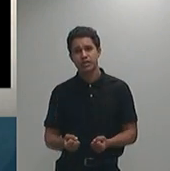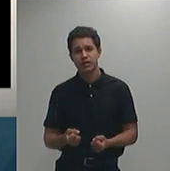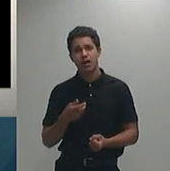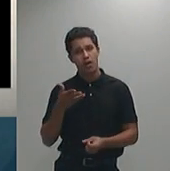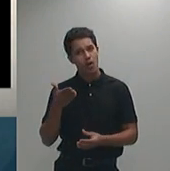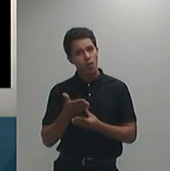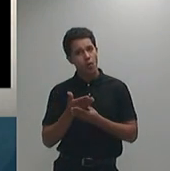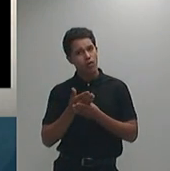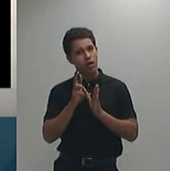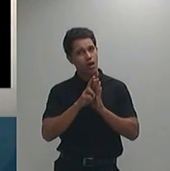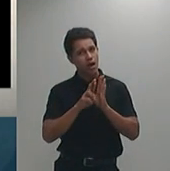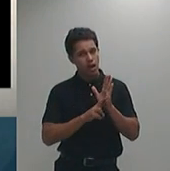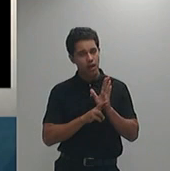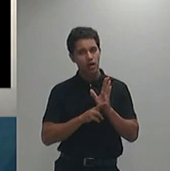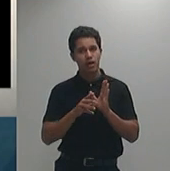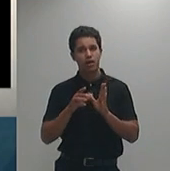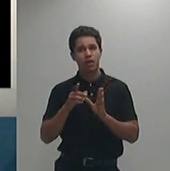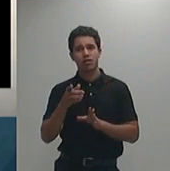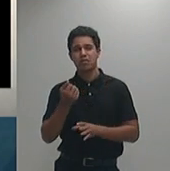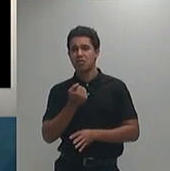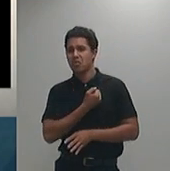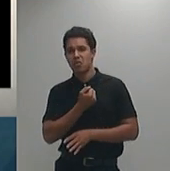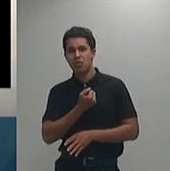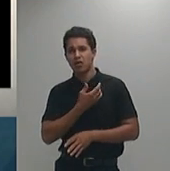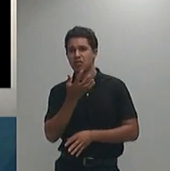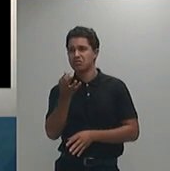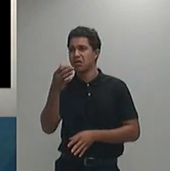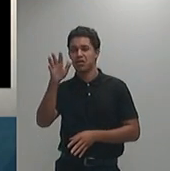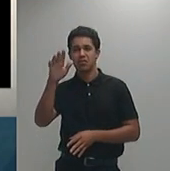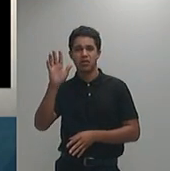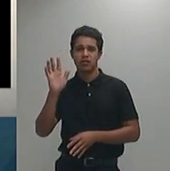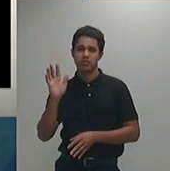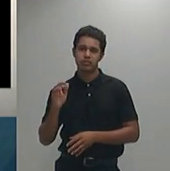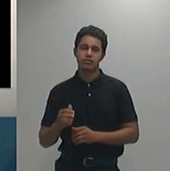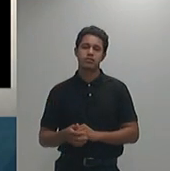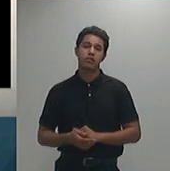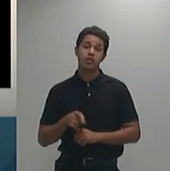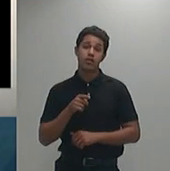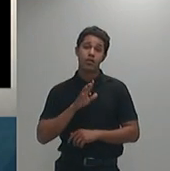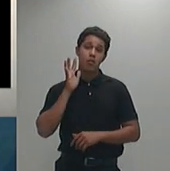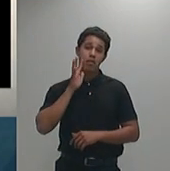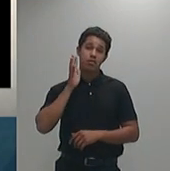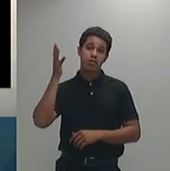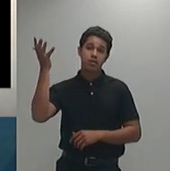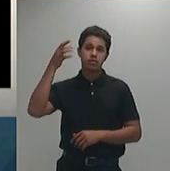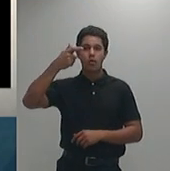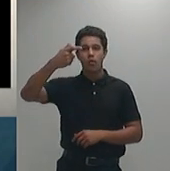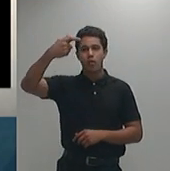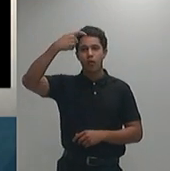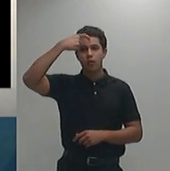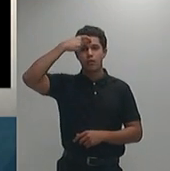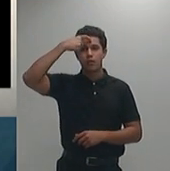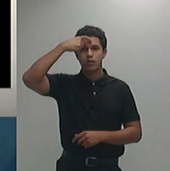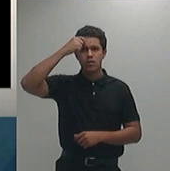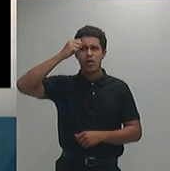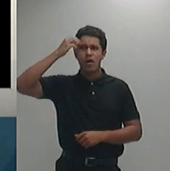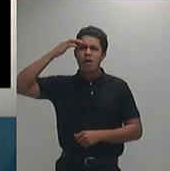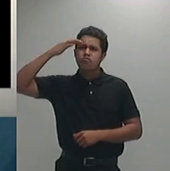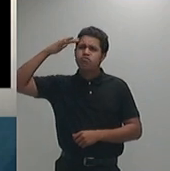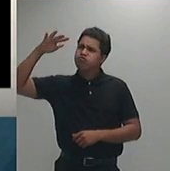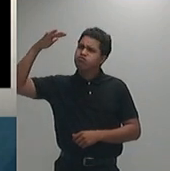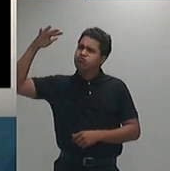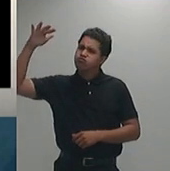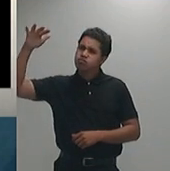arbitrais número tal e qual foi uma decisão consciente refletida